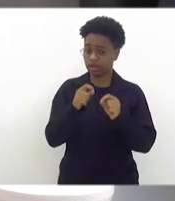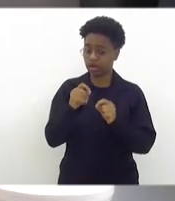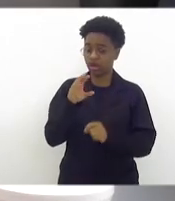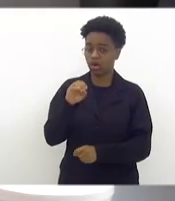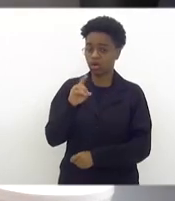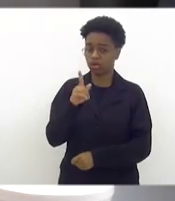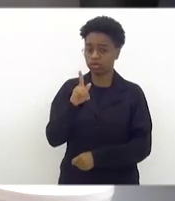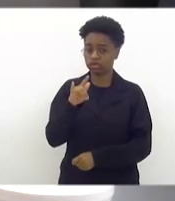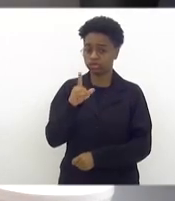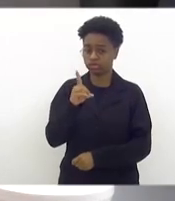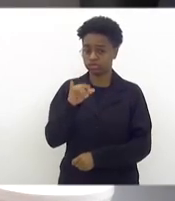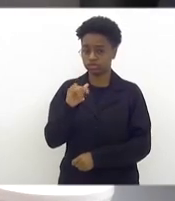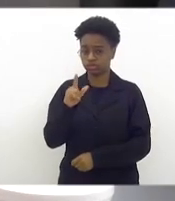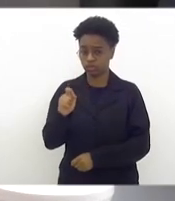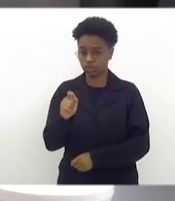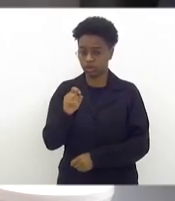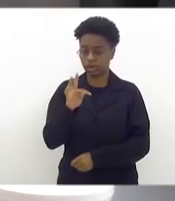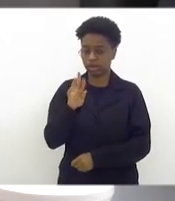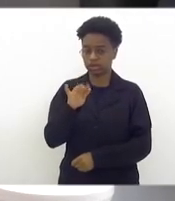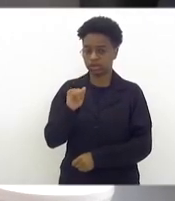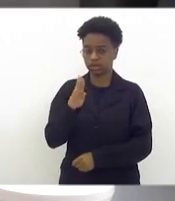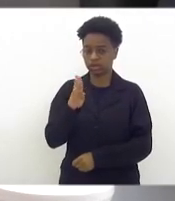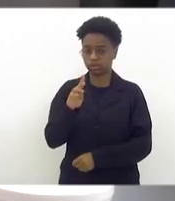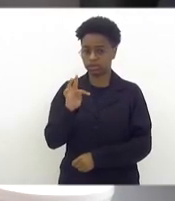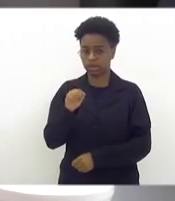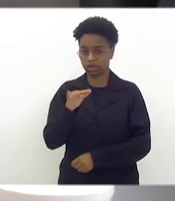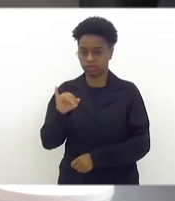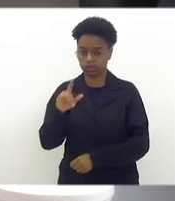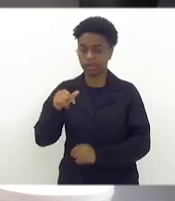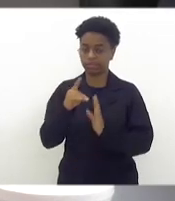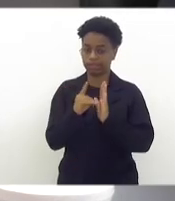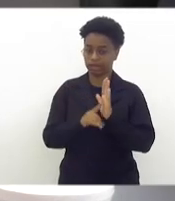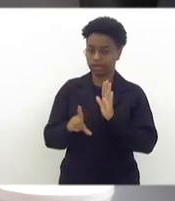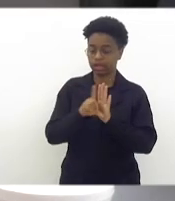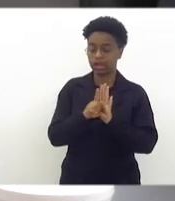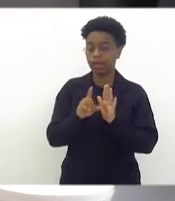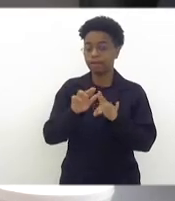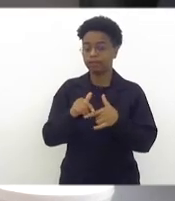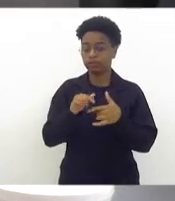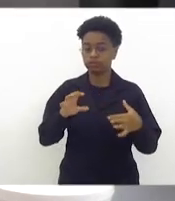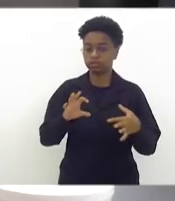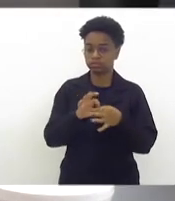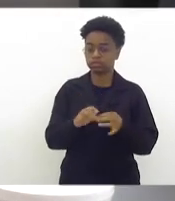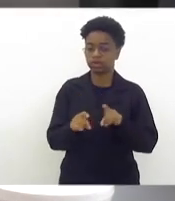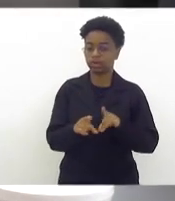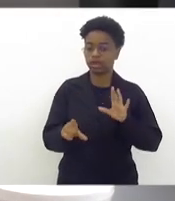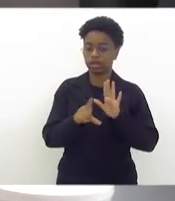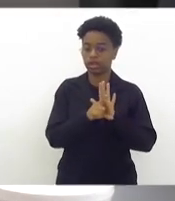Tributário. E é um decreto-lei que foi derivado da fusão, e a lei complementar